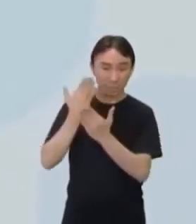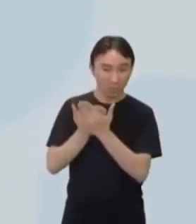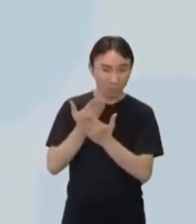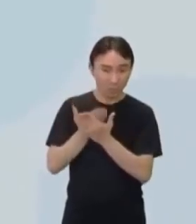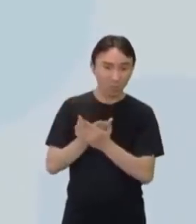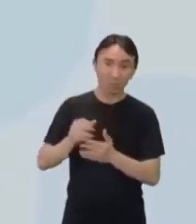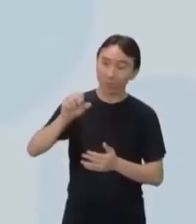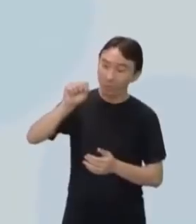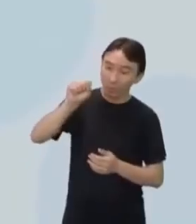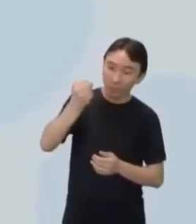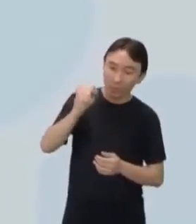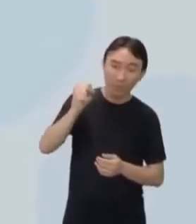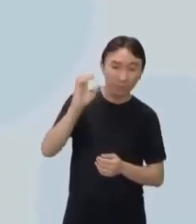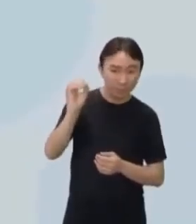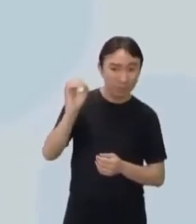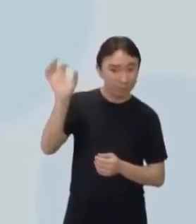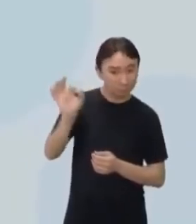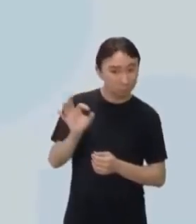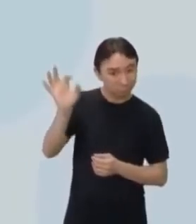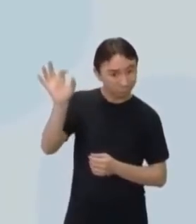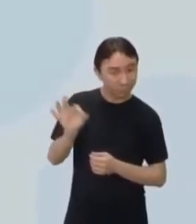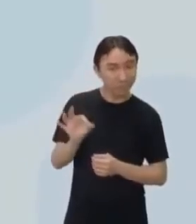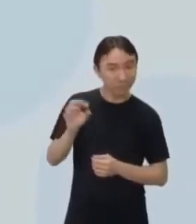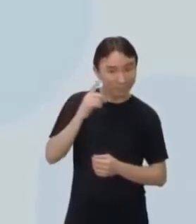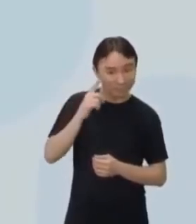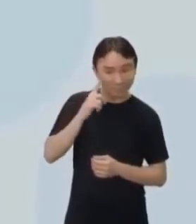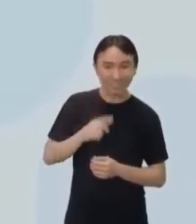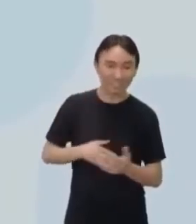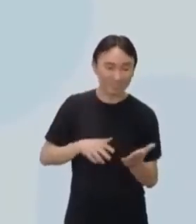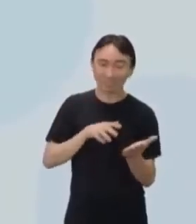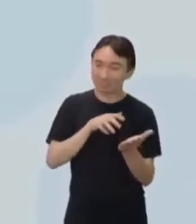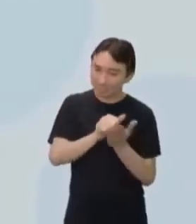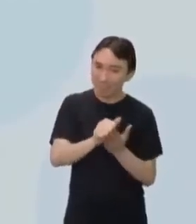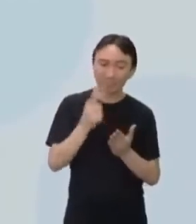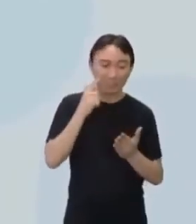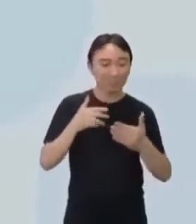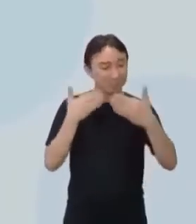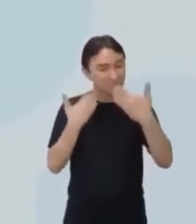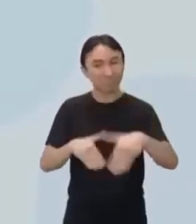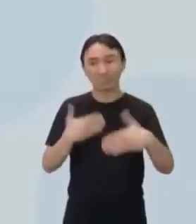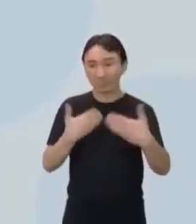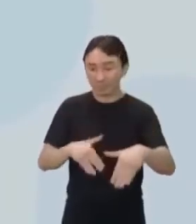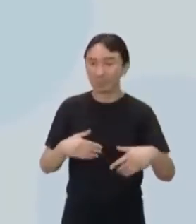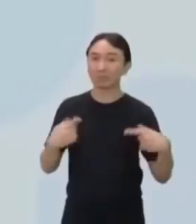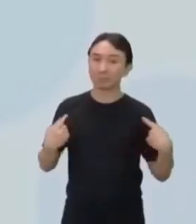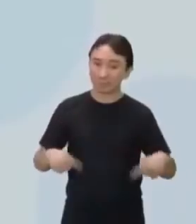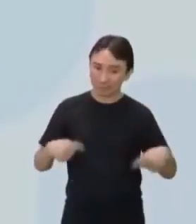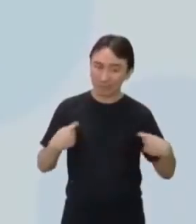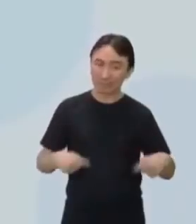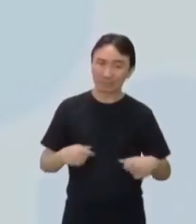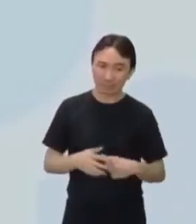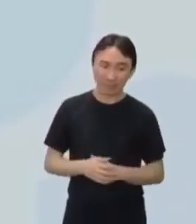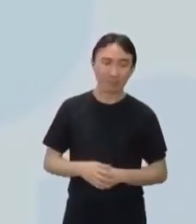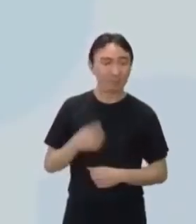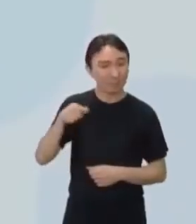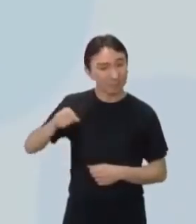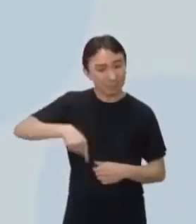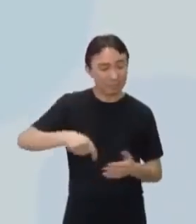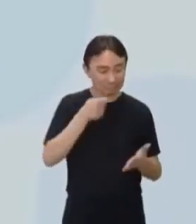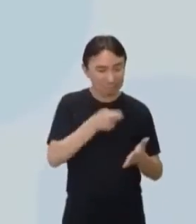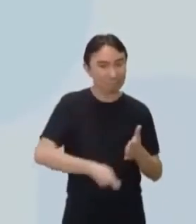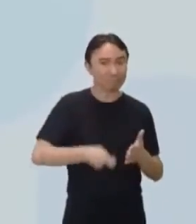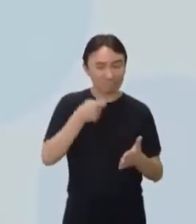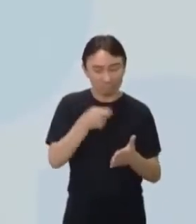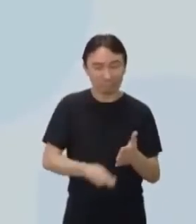80% dos estudantes matriculados realizando avaliação. Tá? Então, a gente bate bastante na tecla